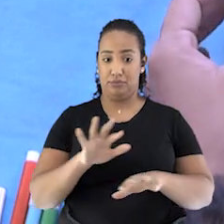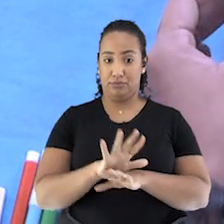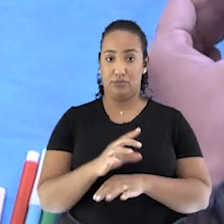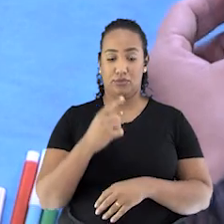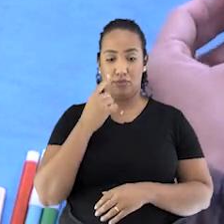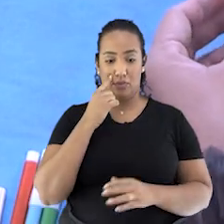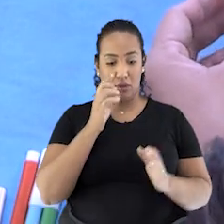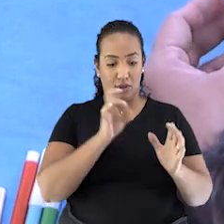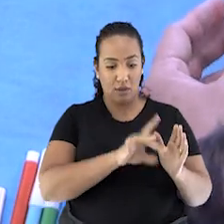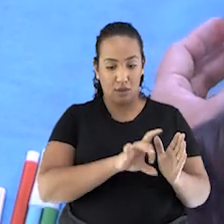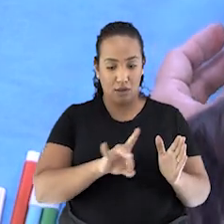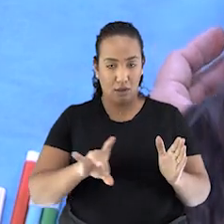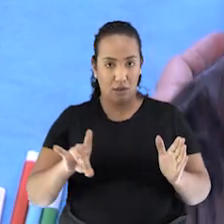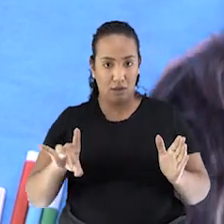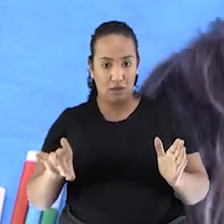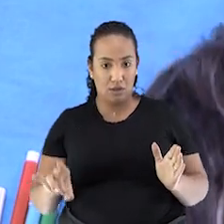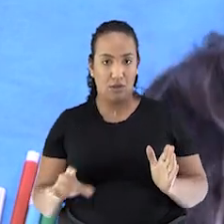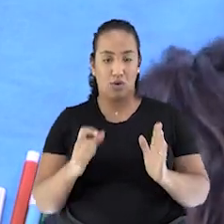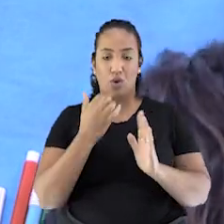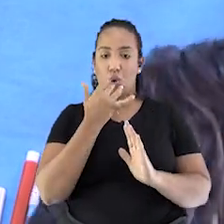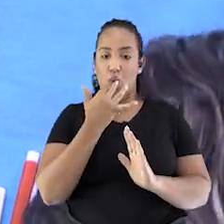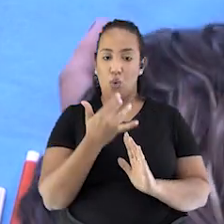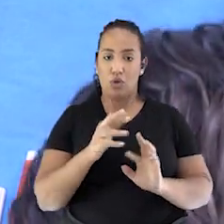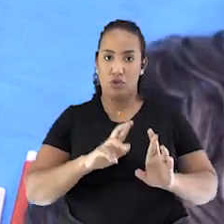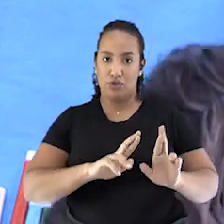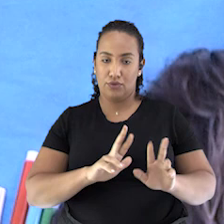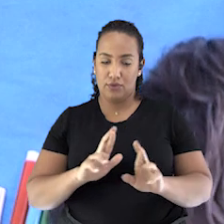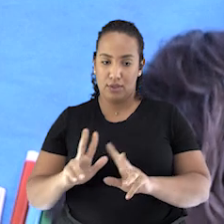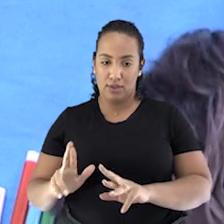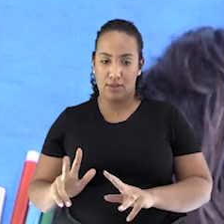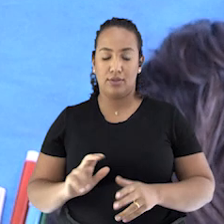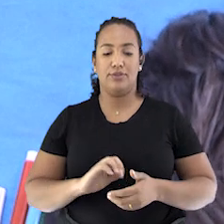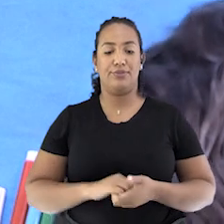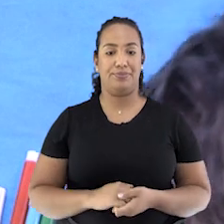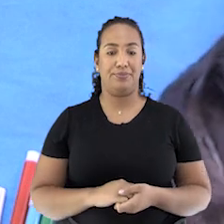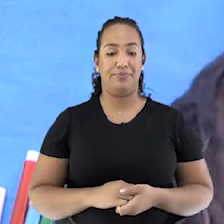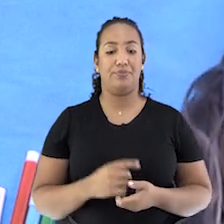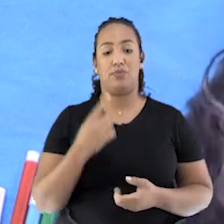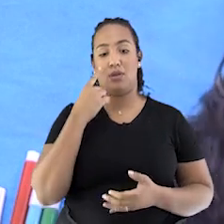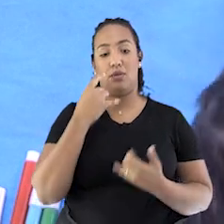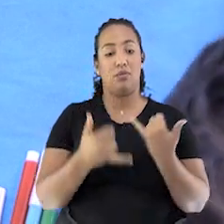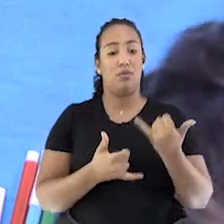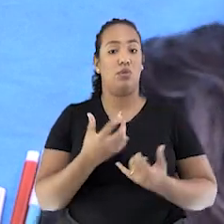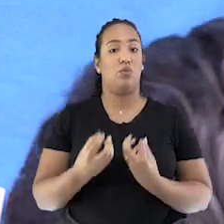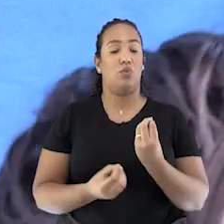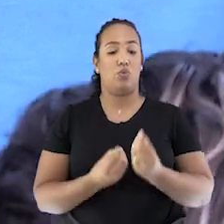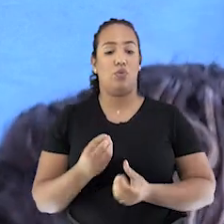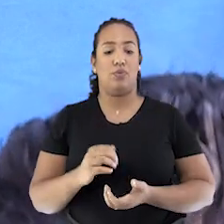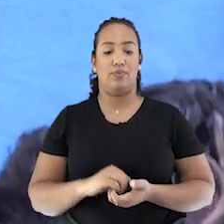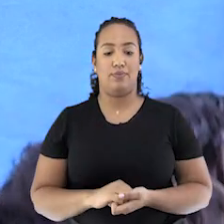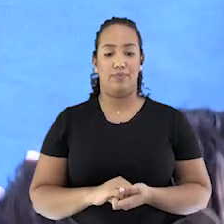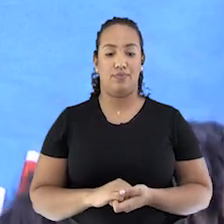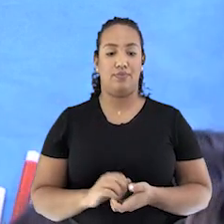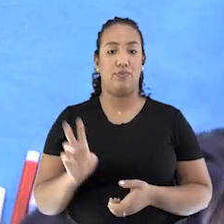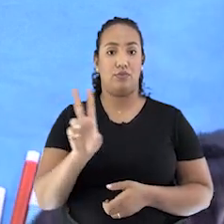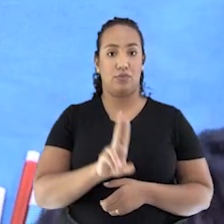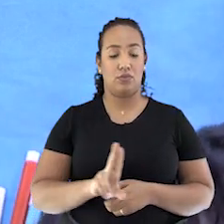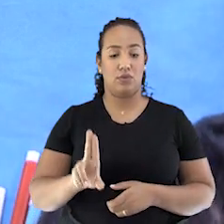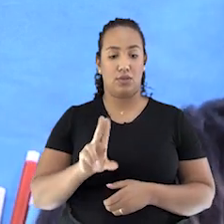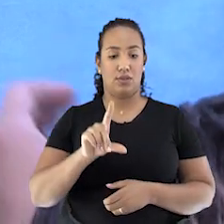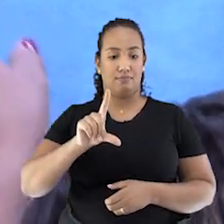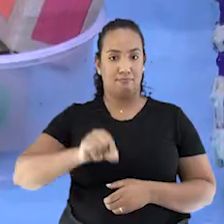agora estamos com a nossa cartela pintada, cada lista de uma cor. Essa brincadeira é assim, ó. A gente vai utilizar um